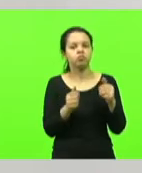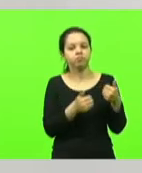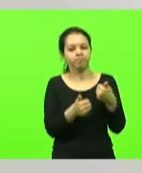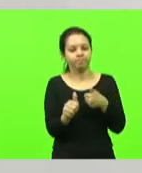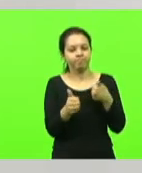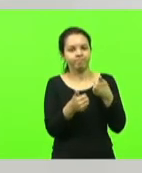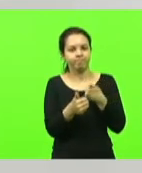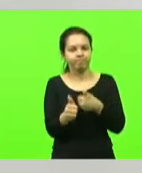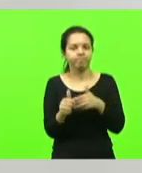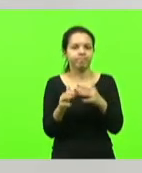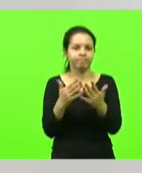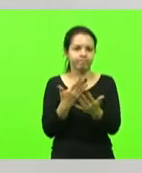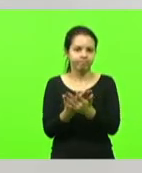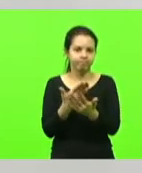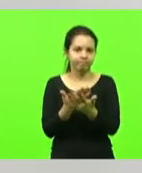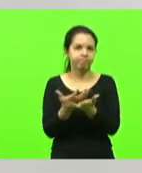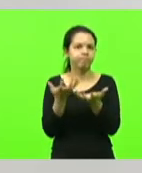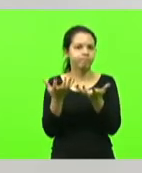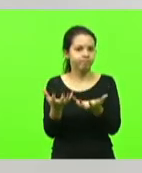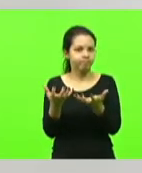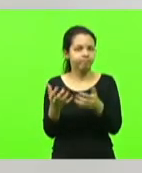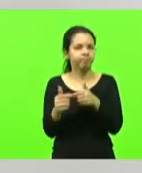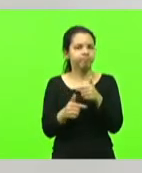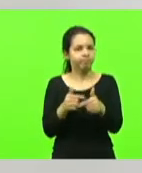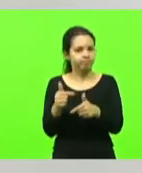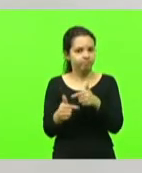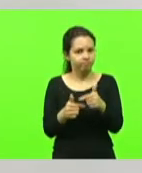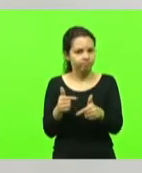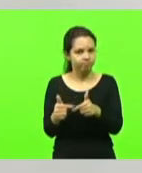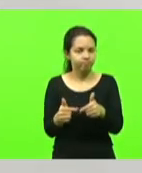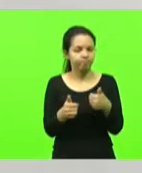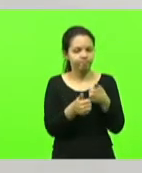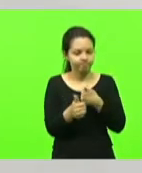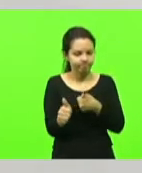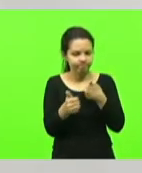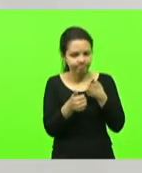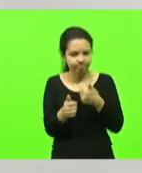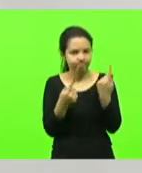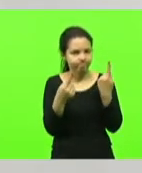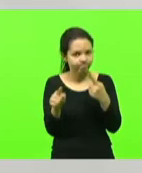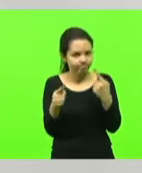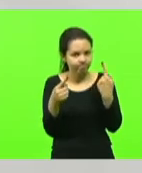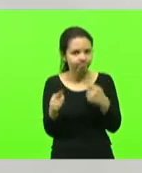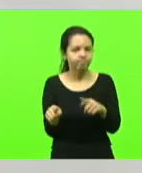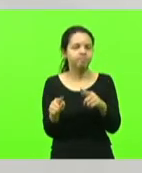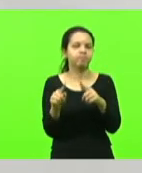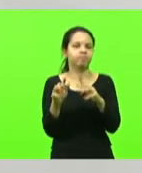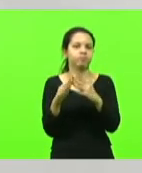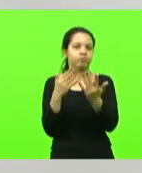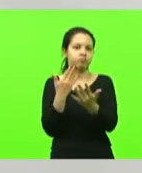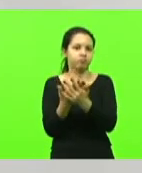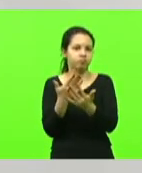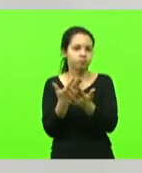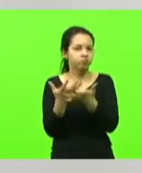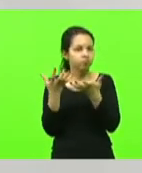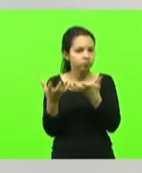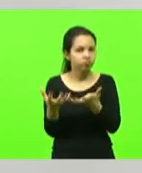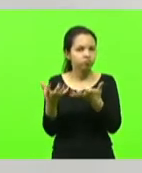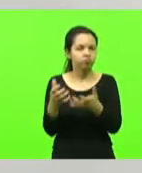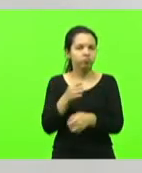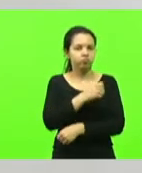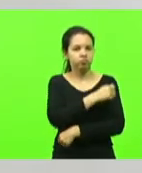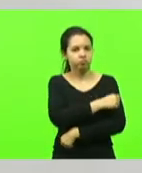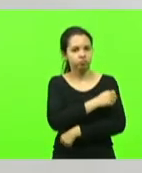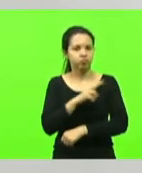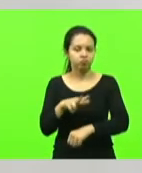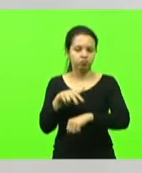que querem atuar, uma perseguição às escolas que querem ter os seus alunos presencialmente lá. Já que a